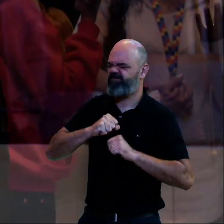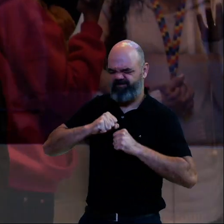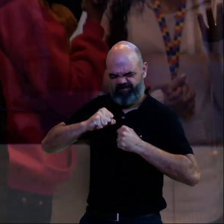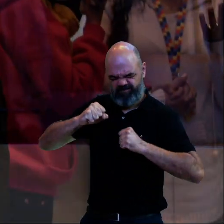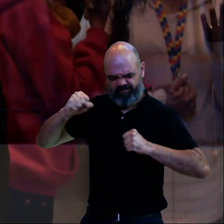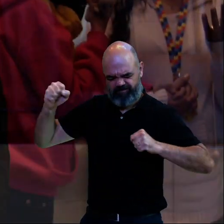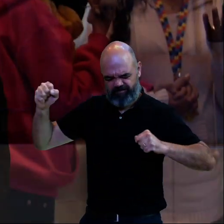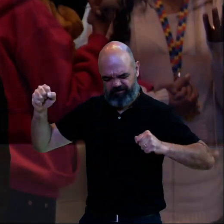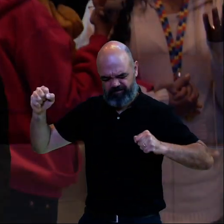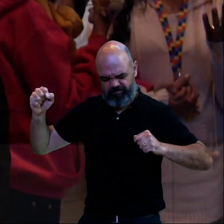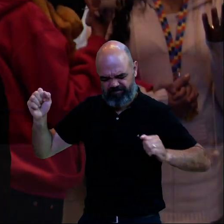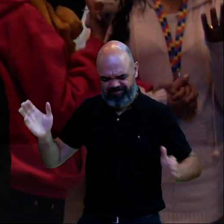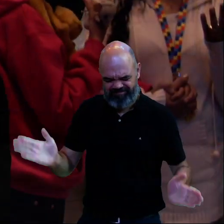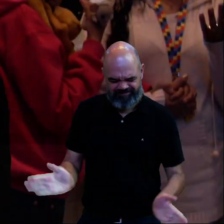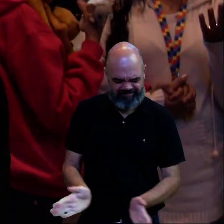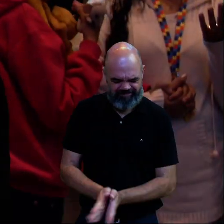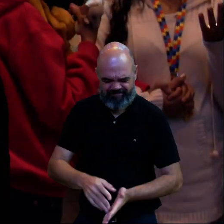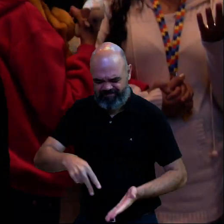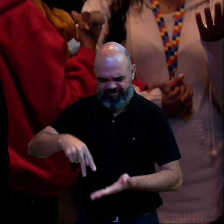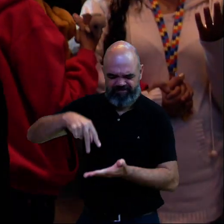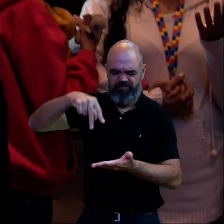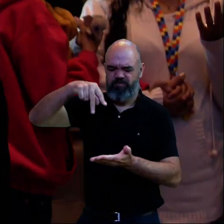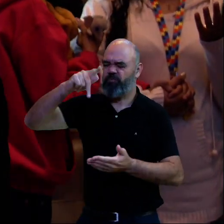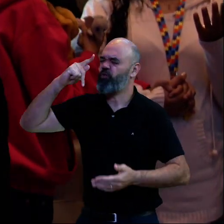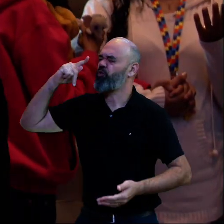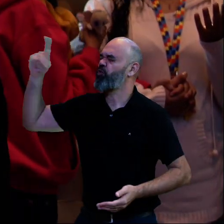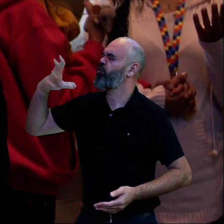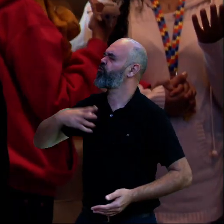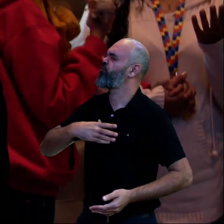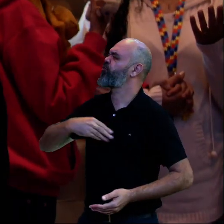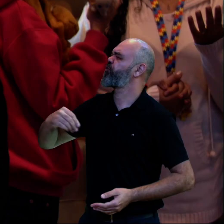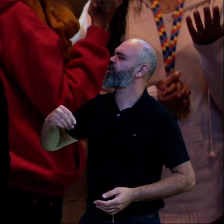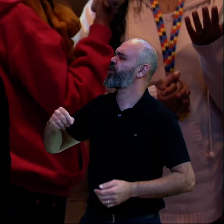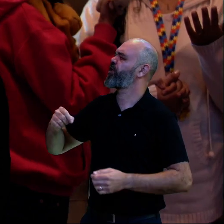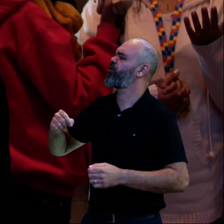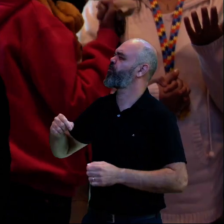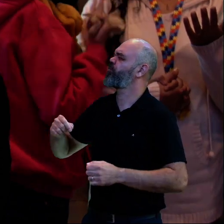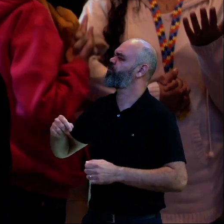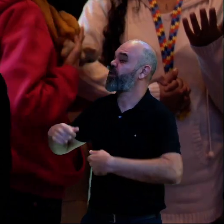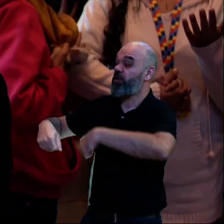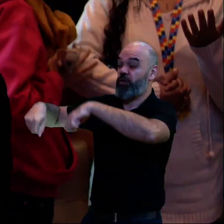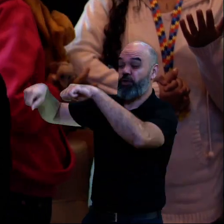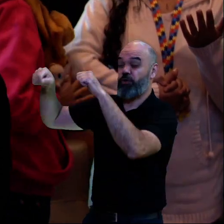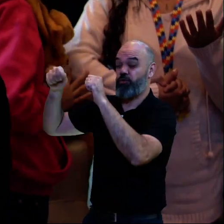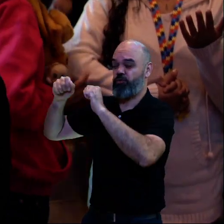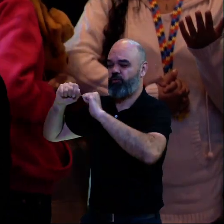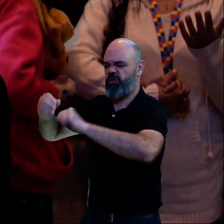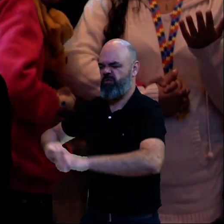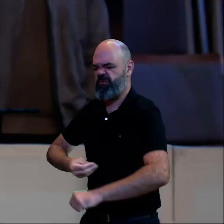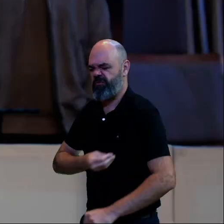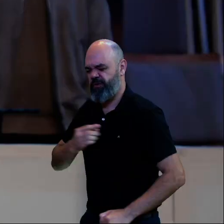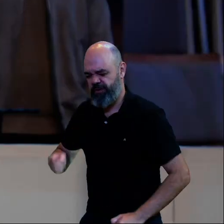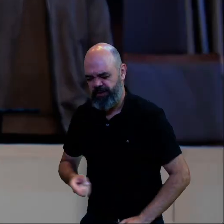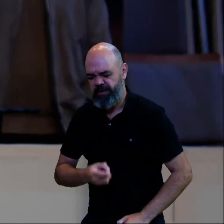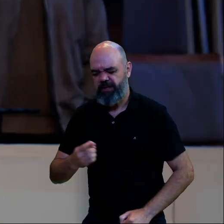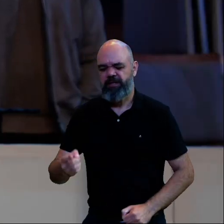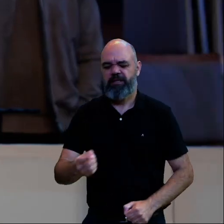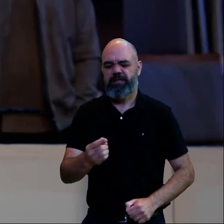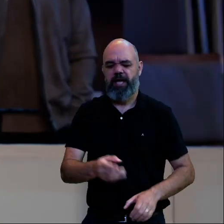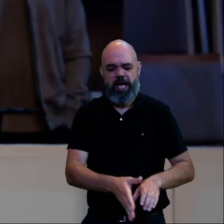ressurreição que produziu vida e vida em abundância e vida eterna, a ressurreição que resgatou